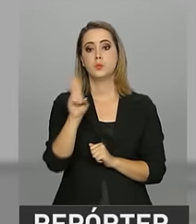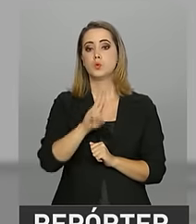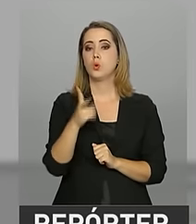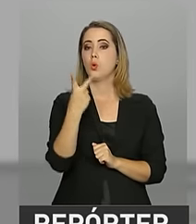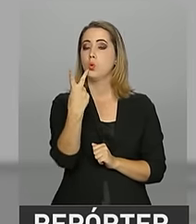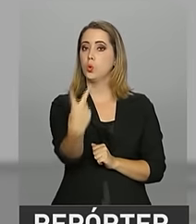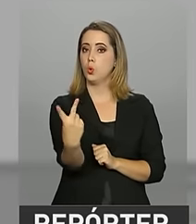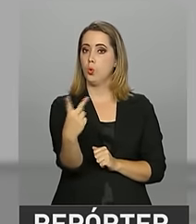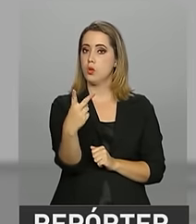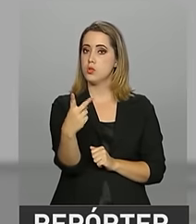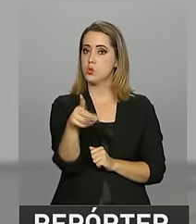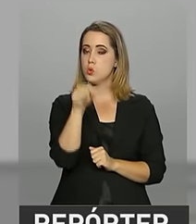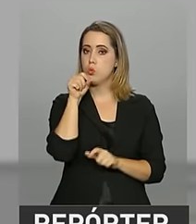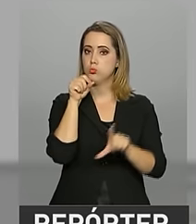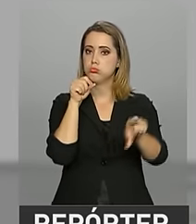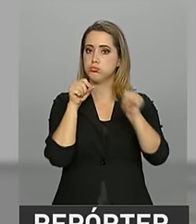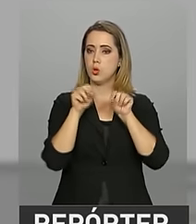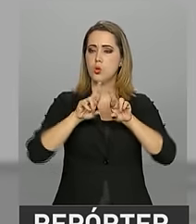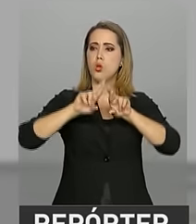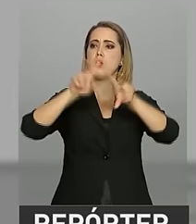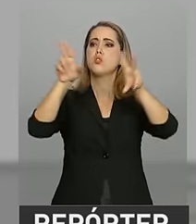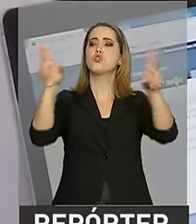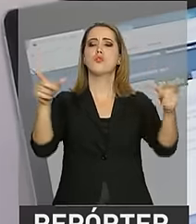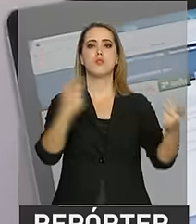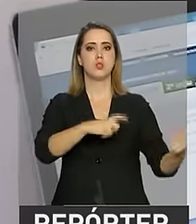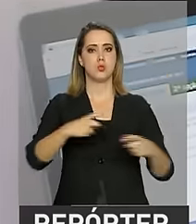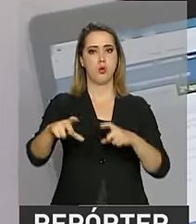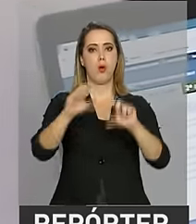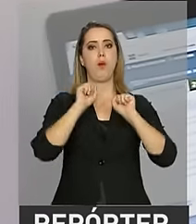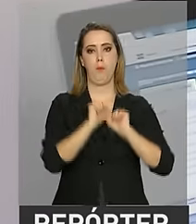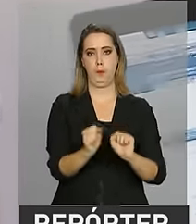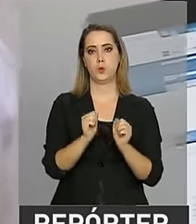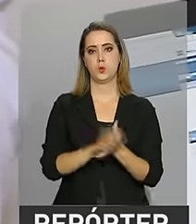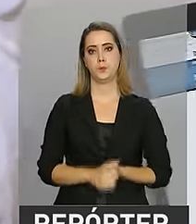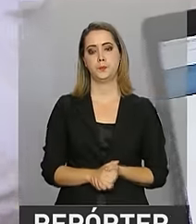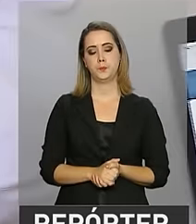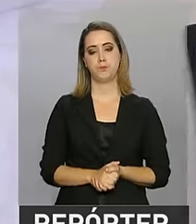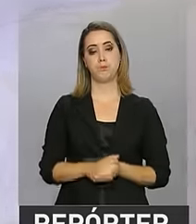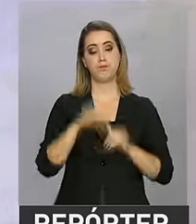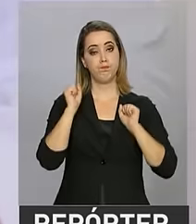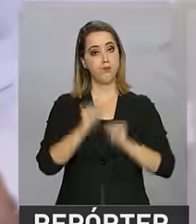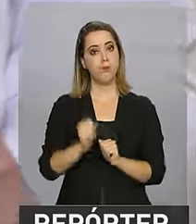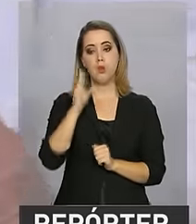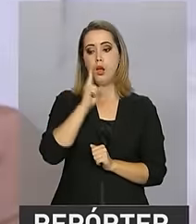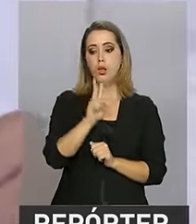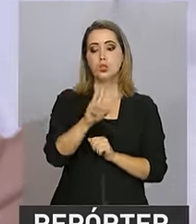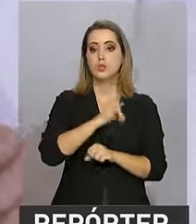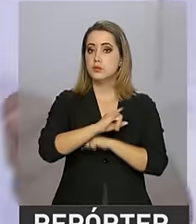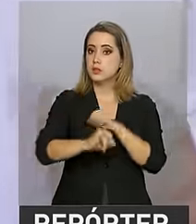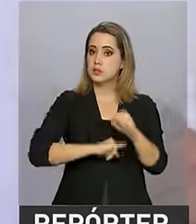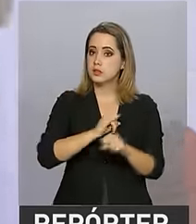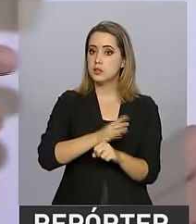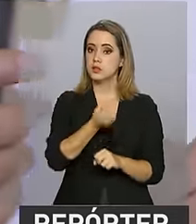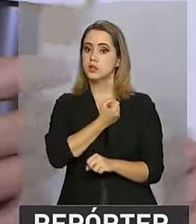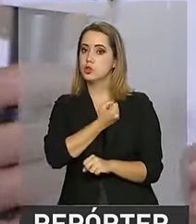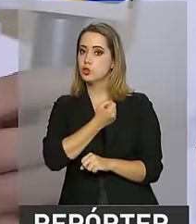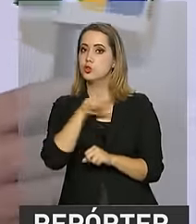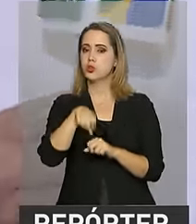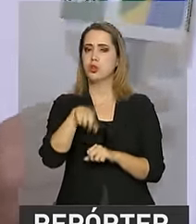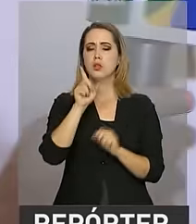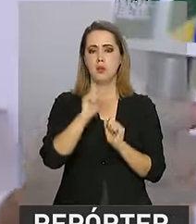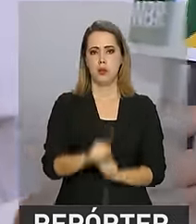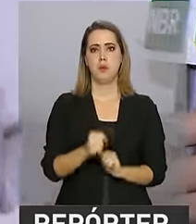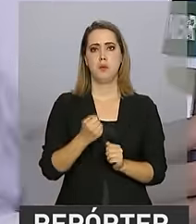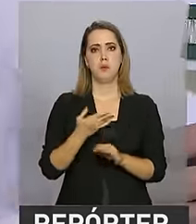dois cursos em diferentes instituições O estudante pode monitorar pelo site se a nota dele é suficiente para